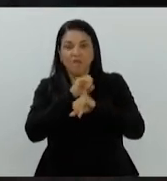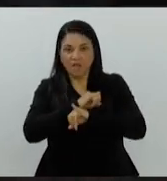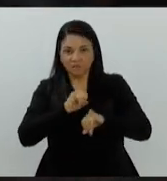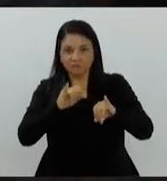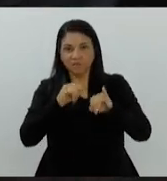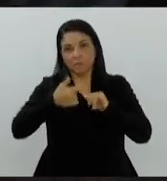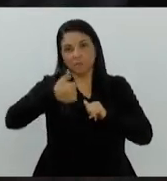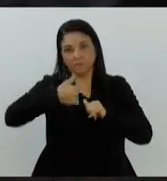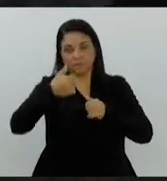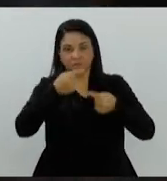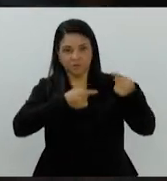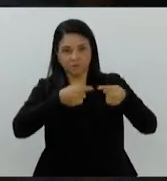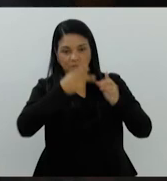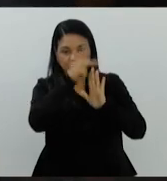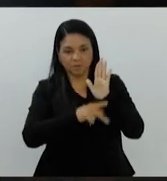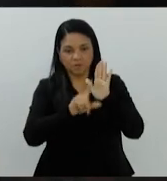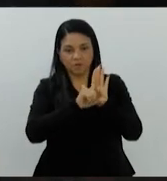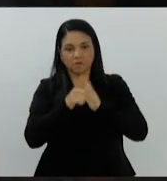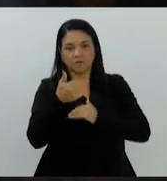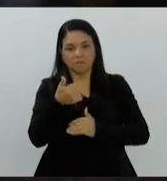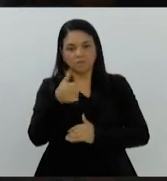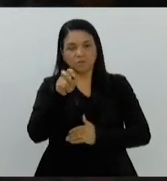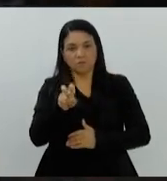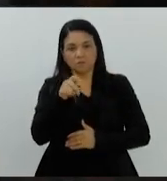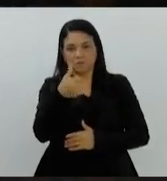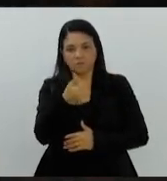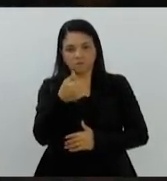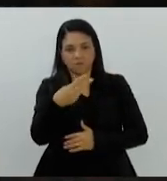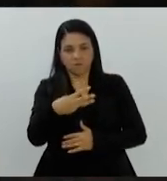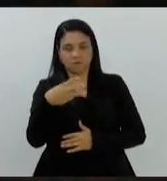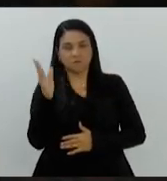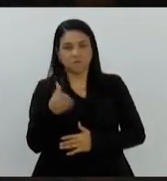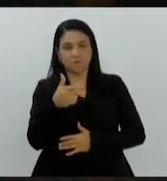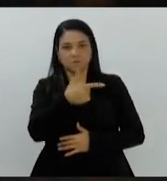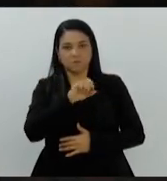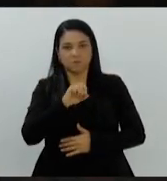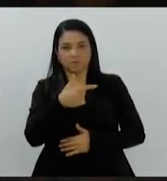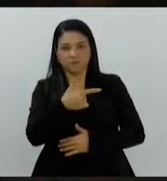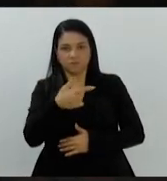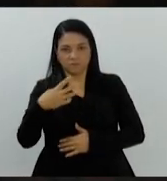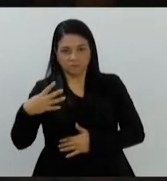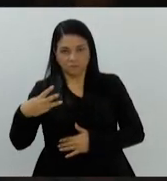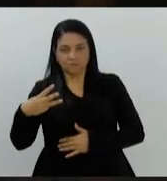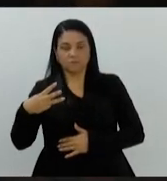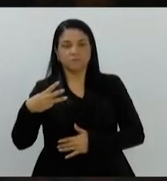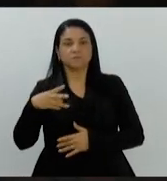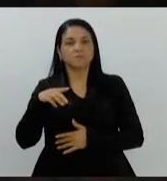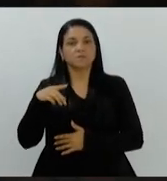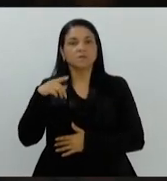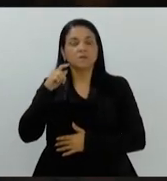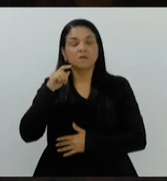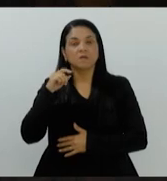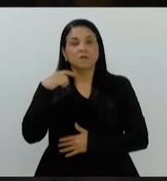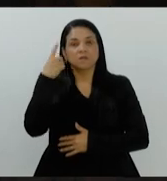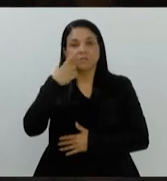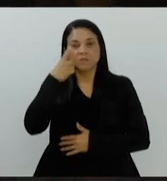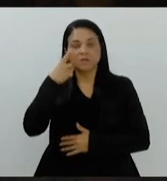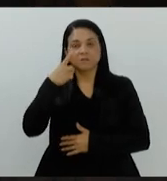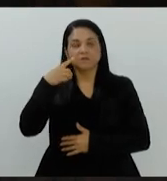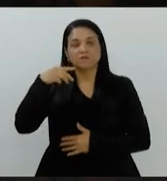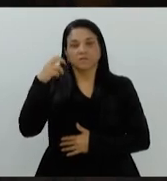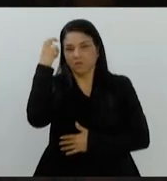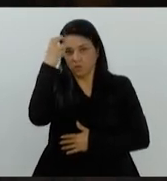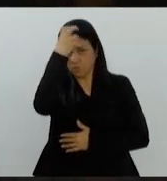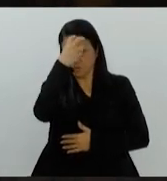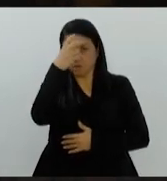Em primeira discussão, projeto de lei número 1513 de 2023, de autoria da deputada Verônica Lima, que